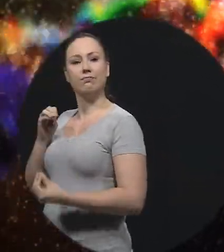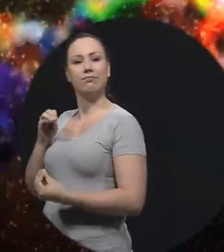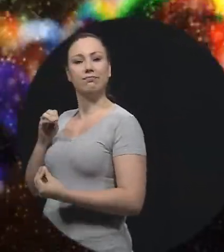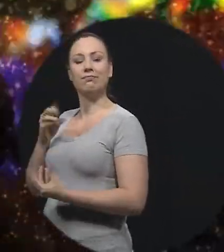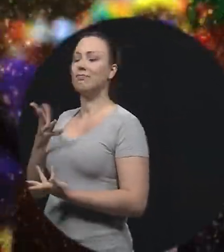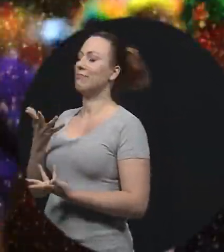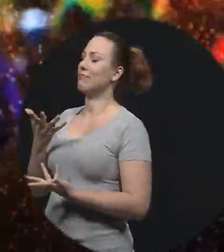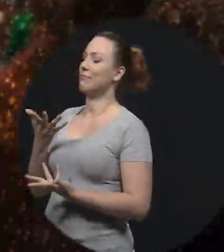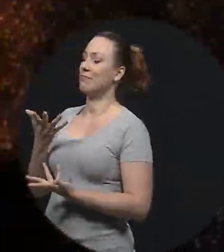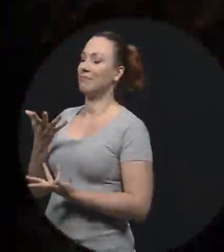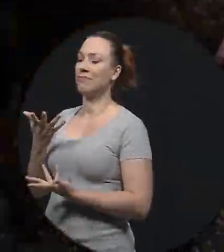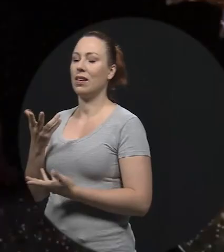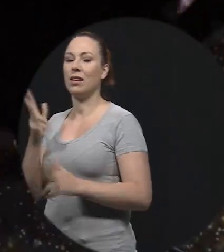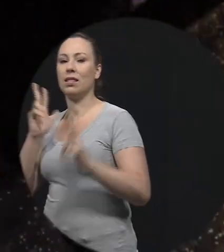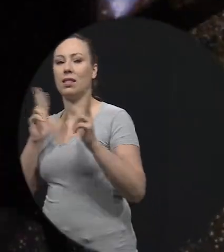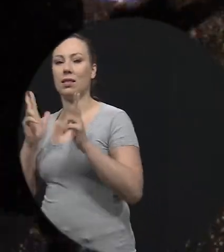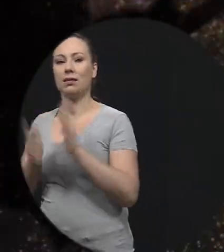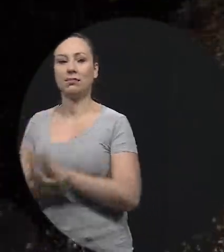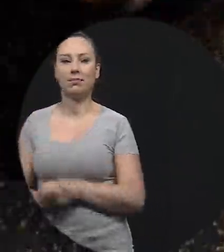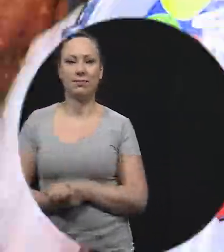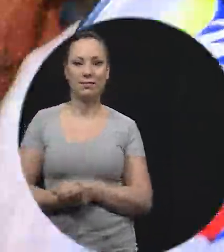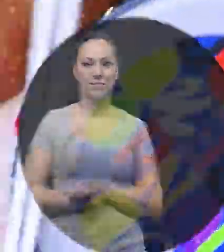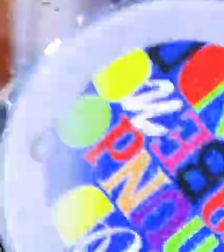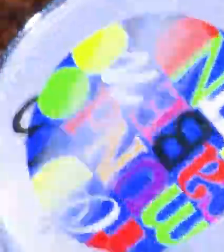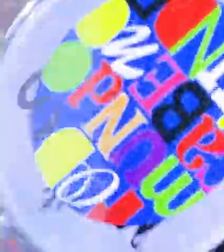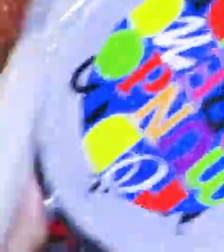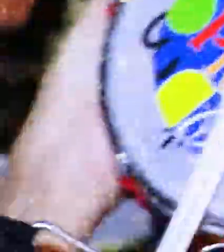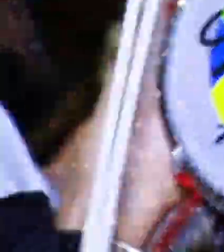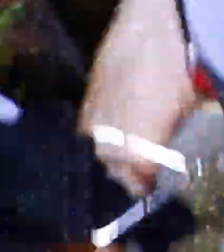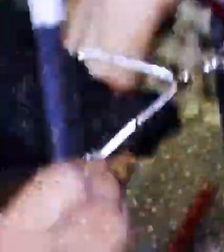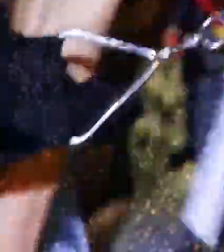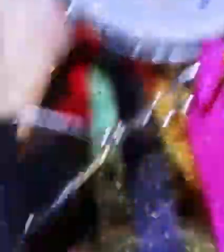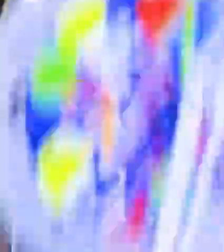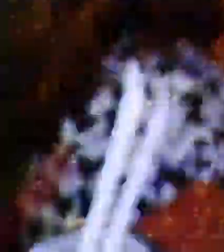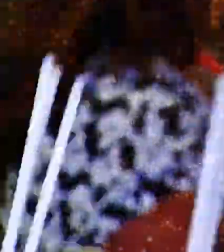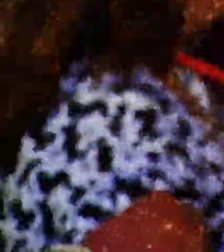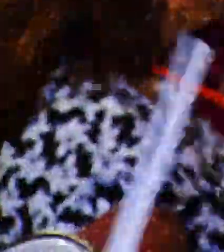aquele sonho, aquela fantasia durante ali o desfile.